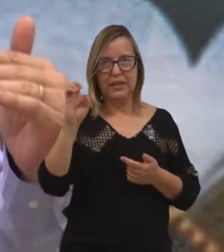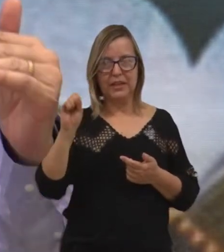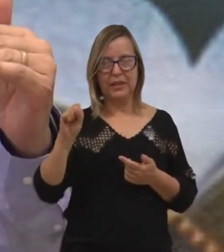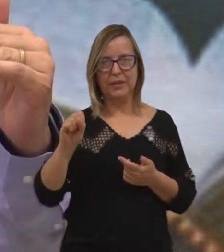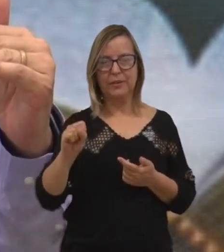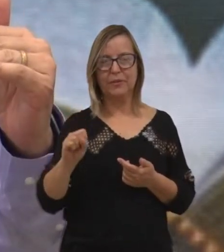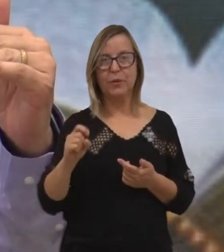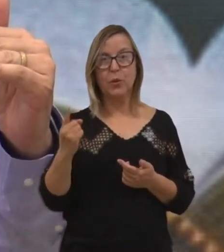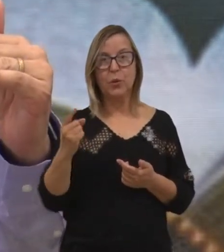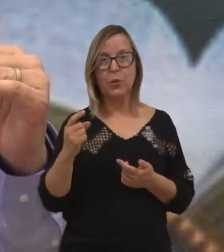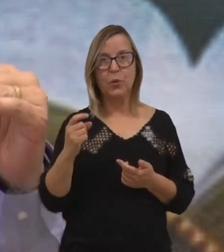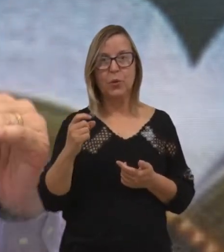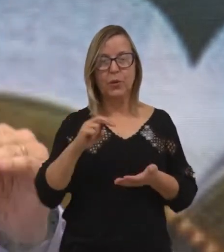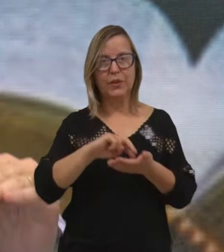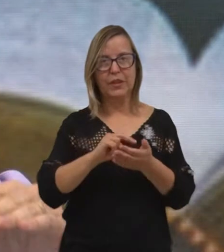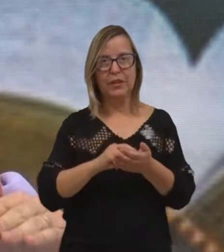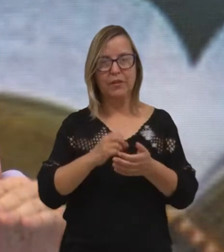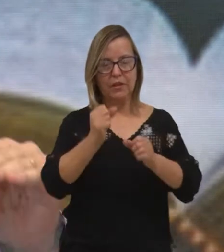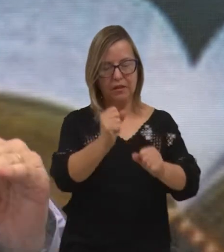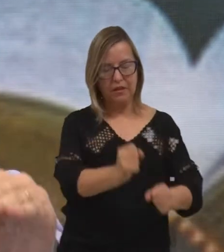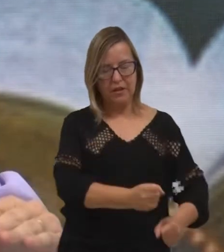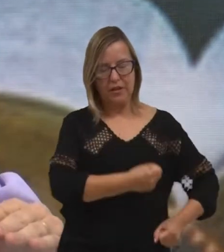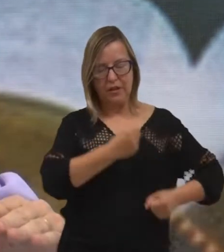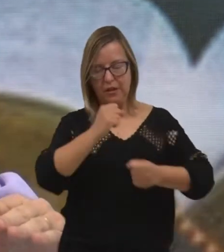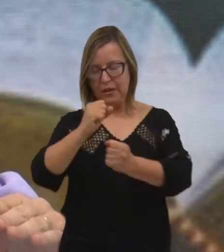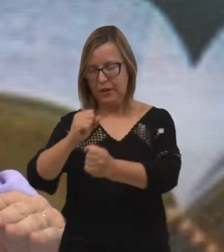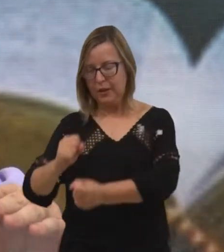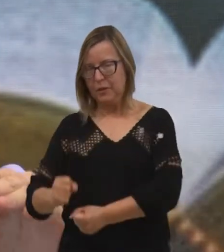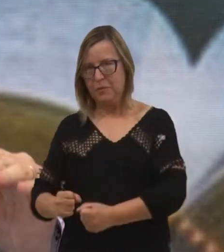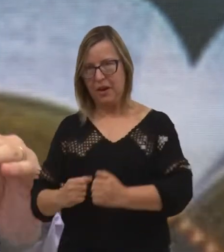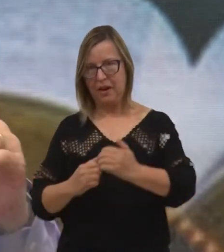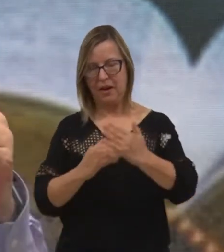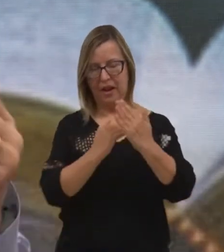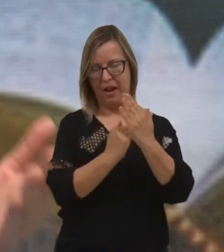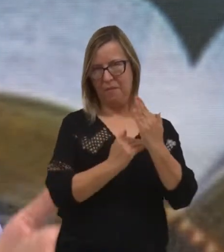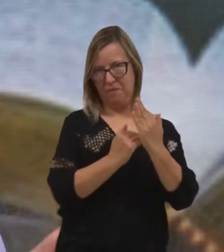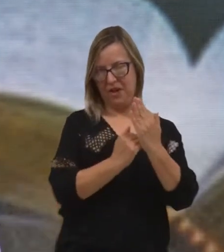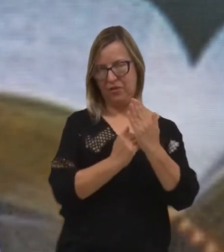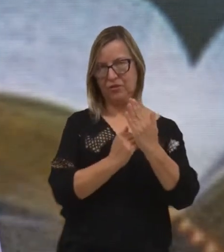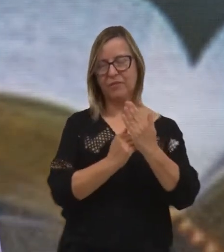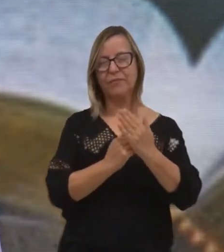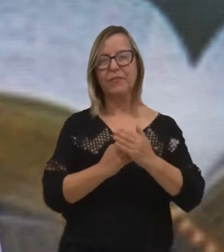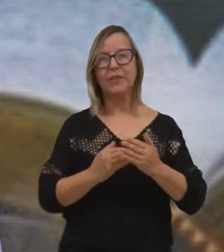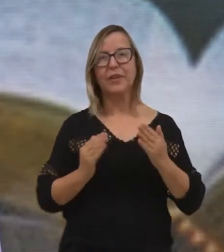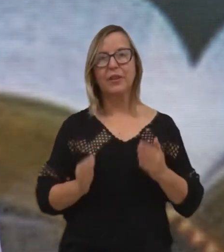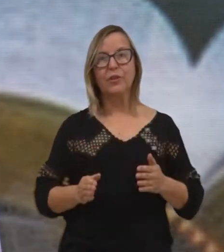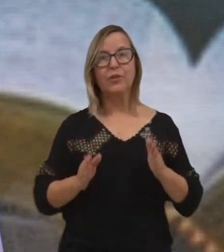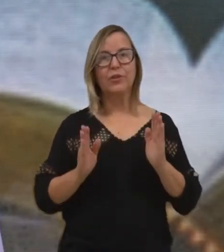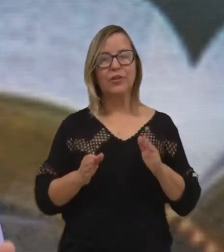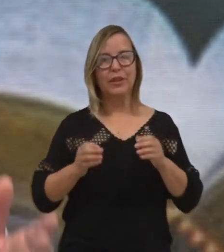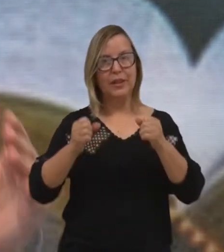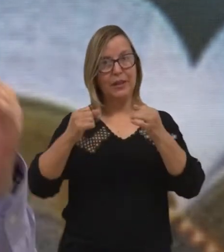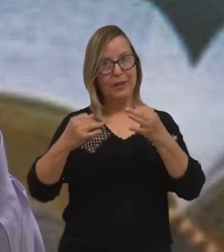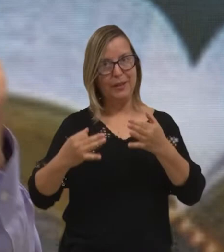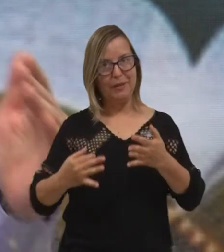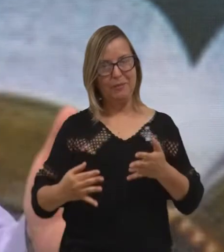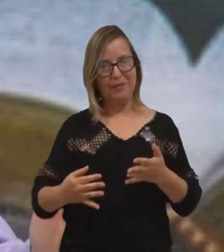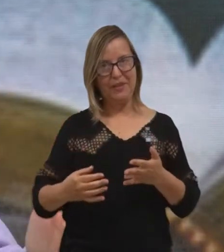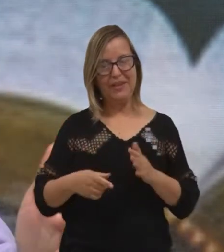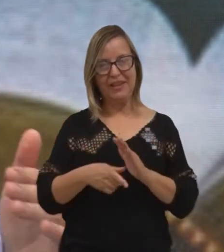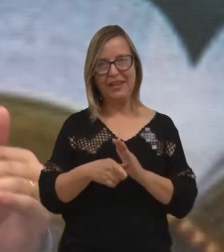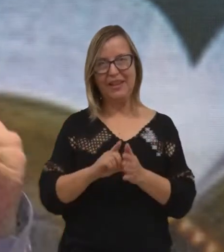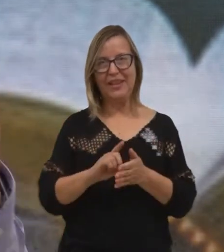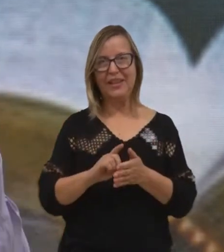é uma posição sob, abaixo. E eu lembrei da outra vez aqui que os